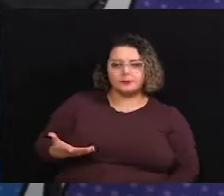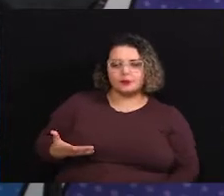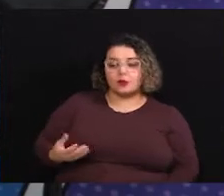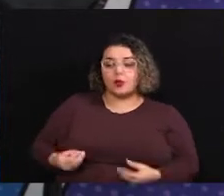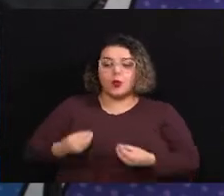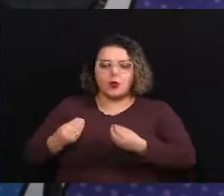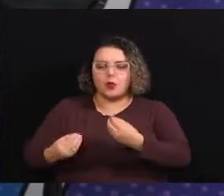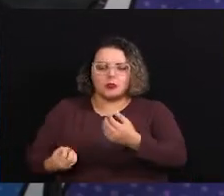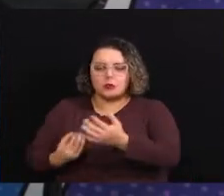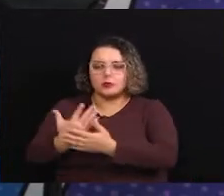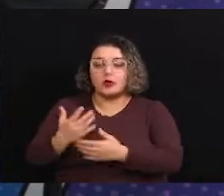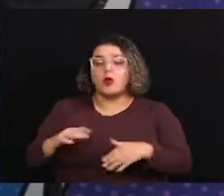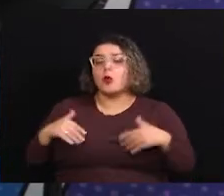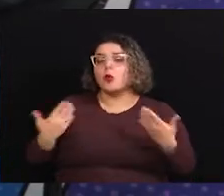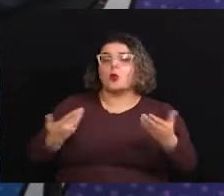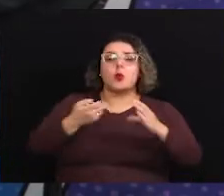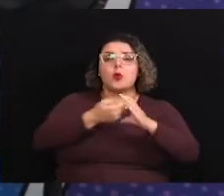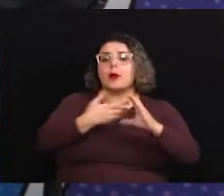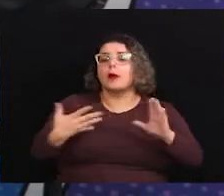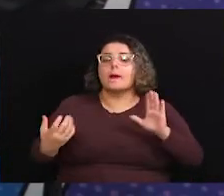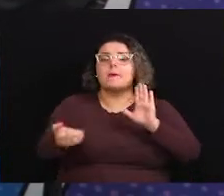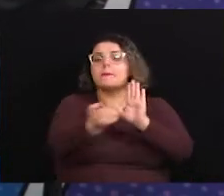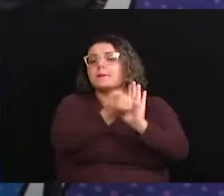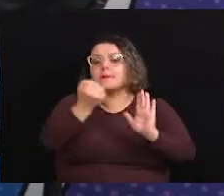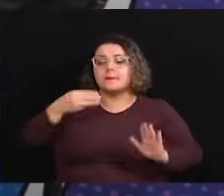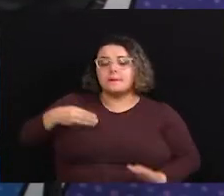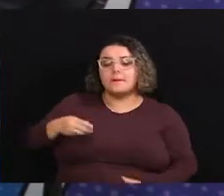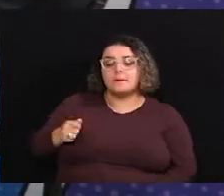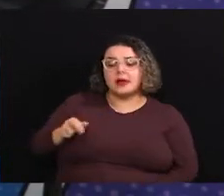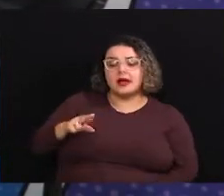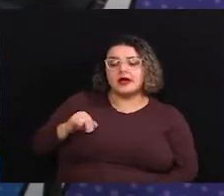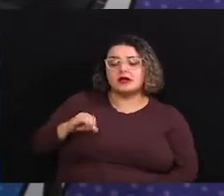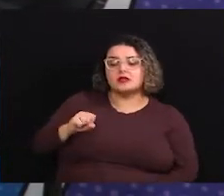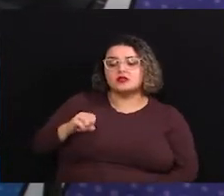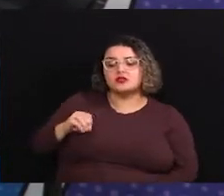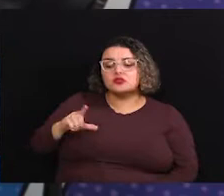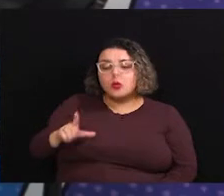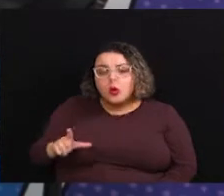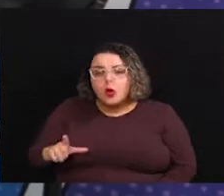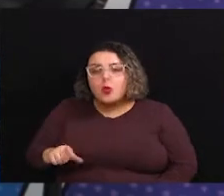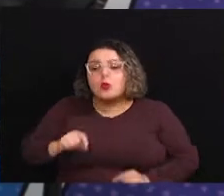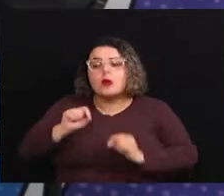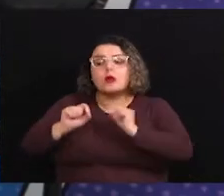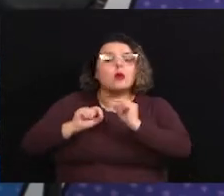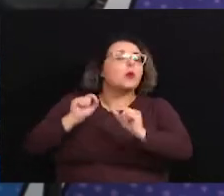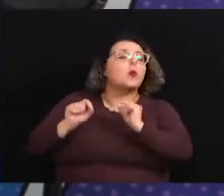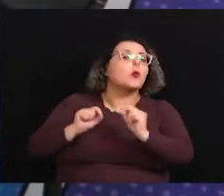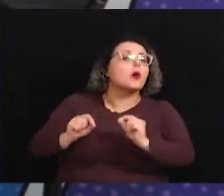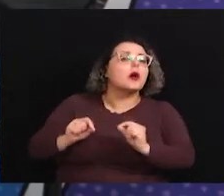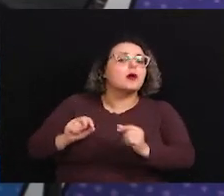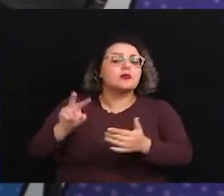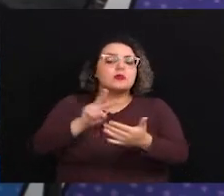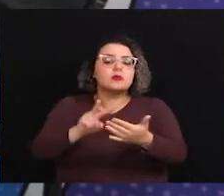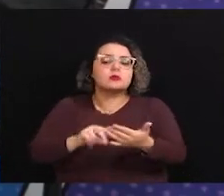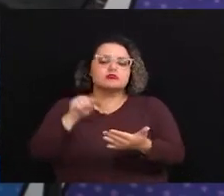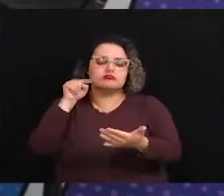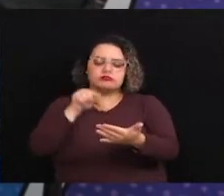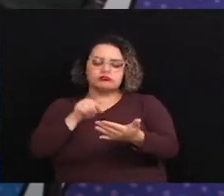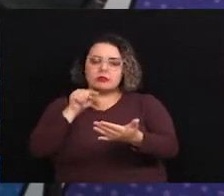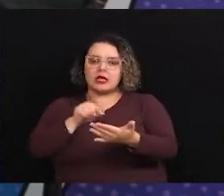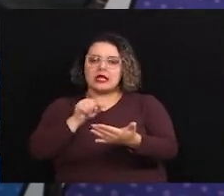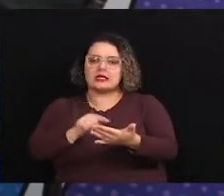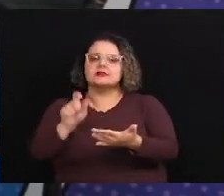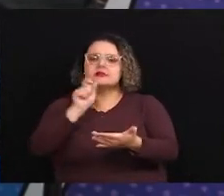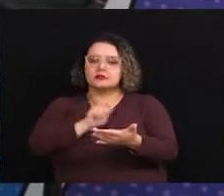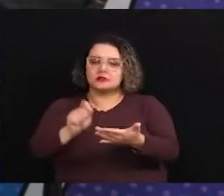A originalidade. Qual é a característica marcante da Marisol e o que o leitor sempre que lê o livro